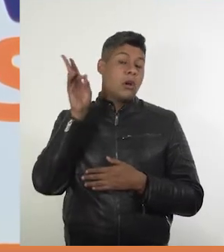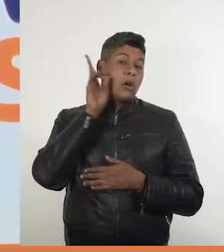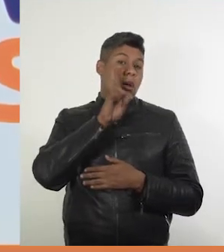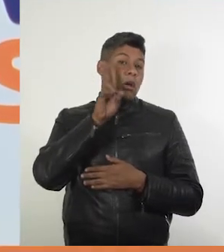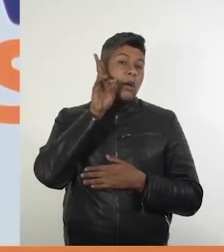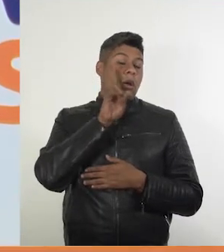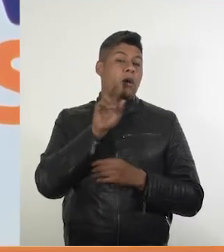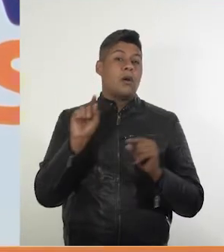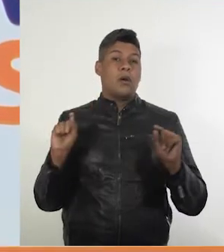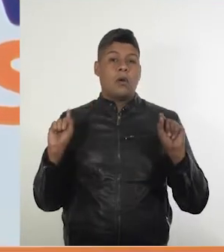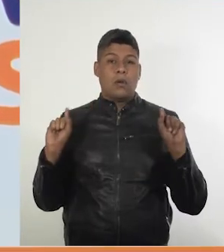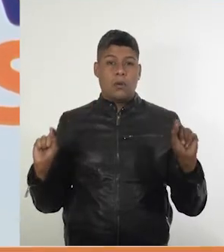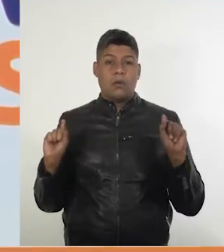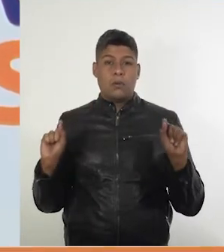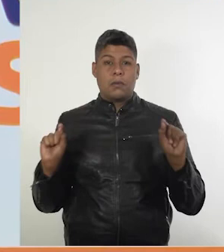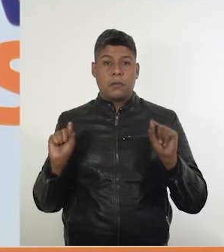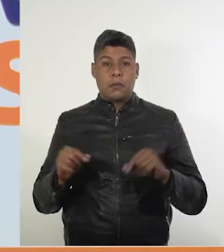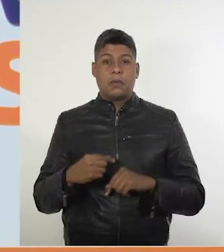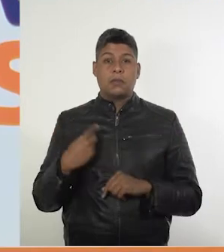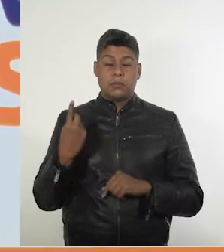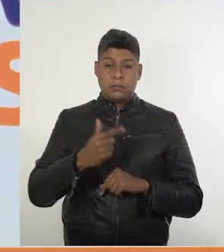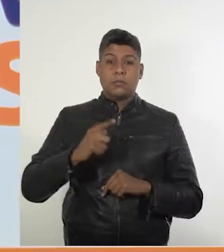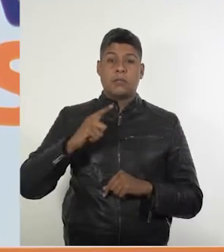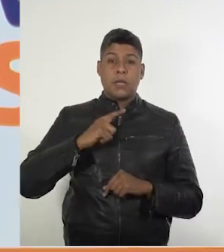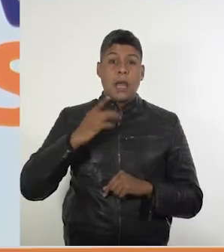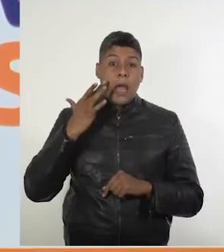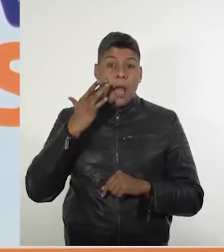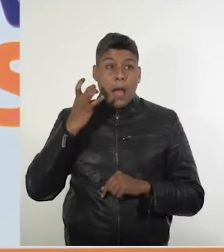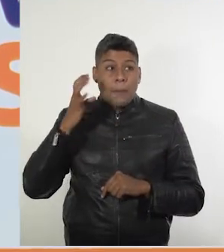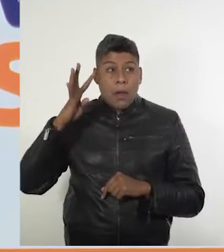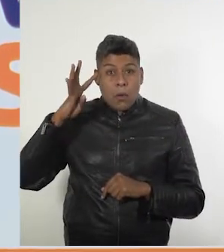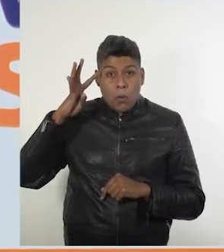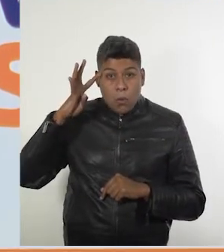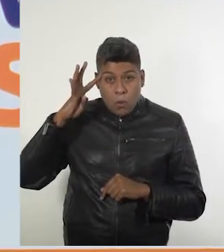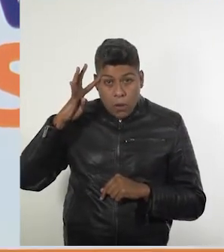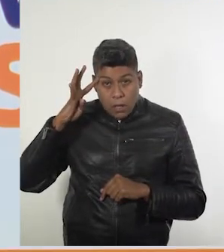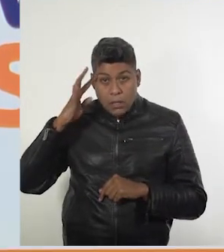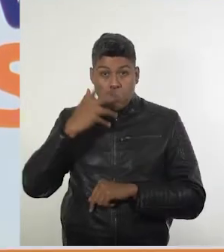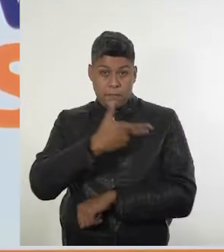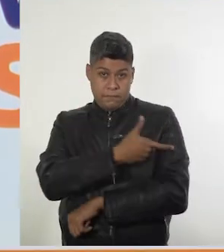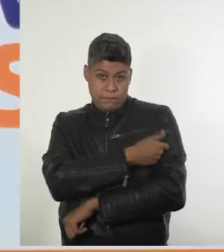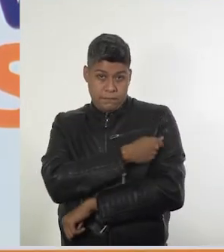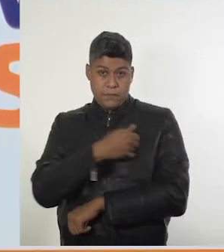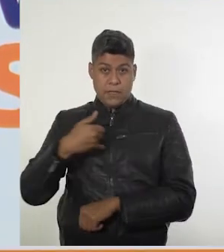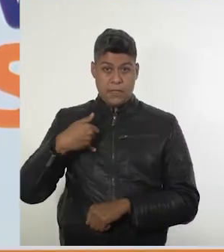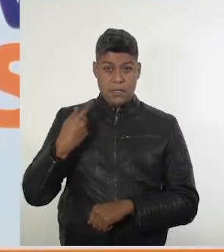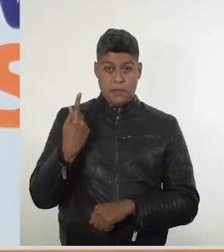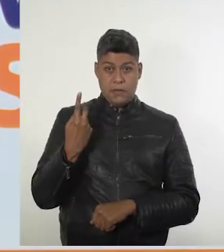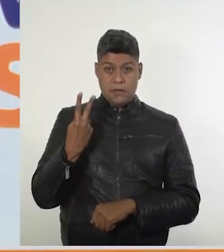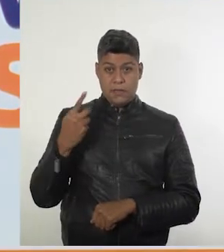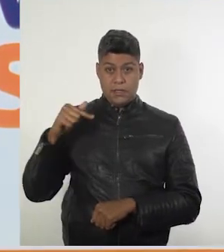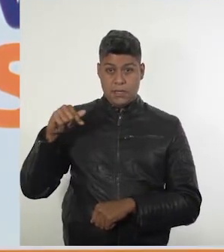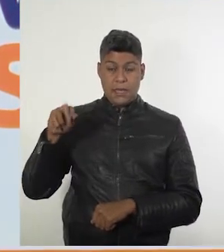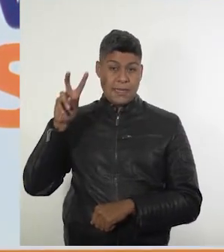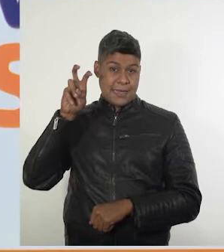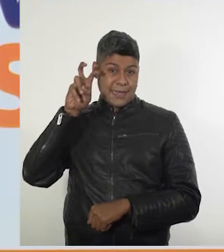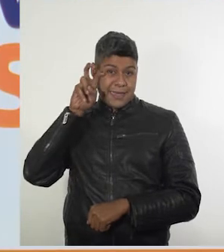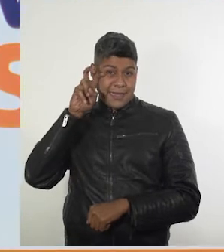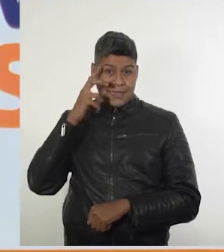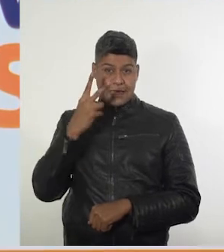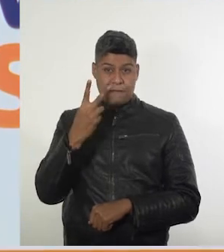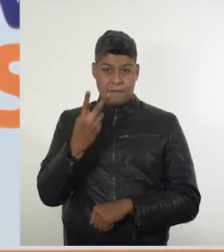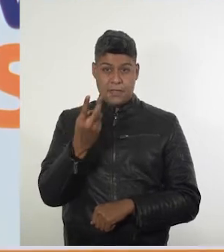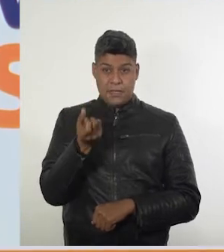aqui, nós teremos então amanhã, quarta-feira, a vacinação das pessoas com 27 anos, na quinta-feira com 26 anos,